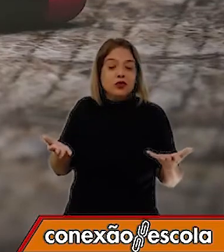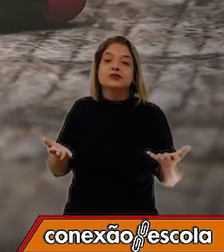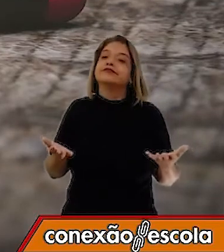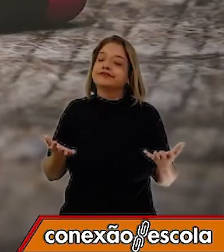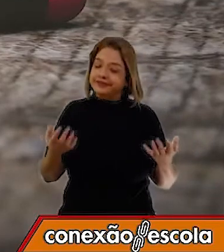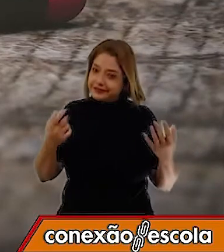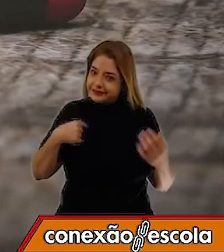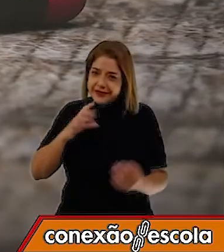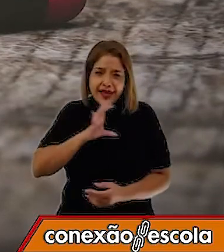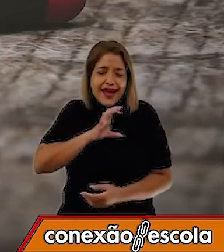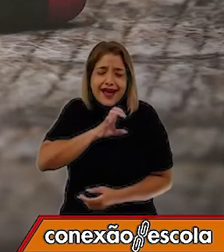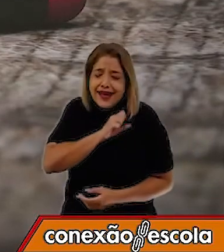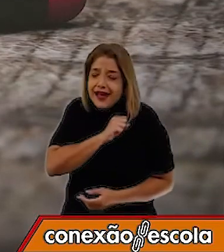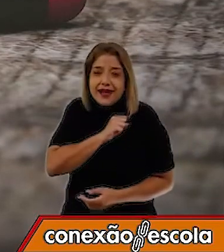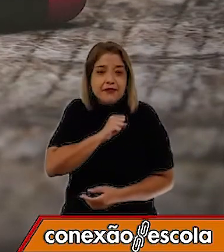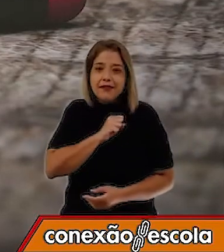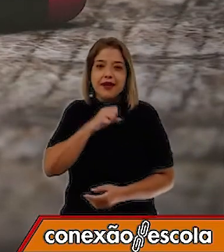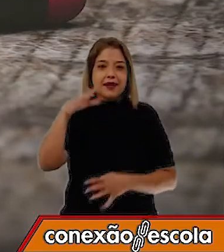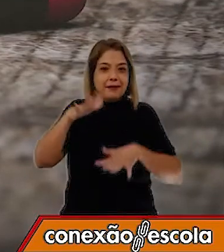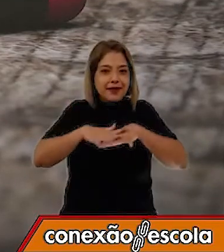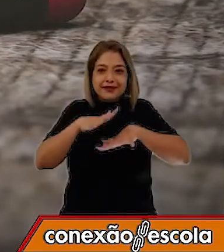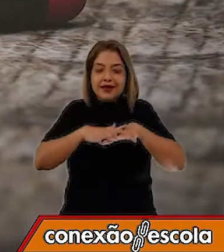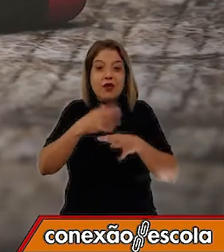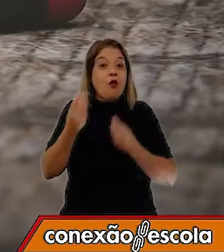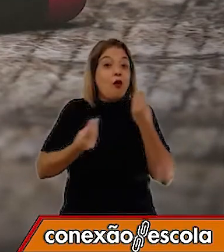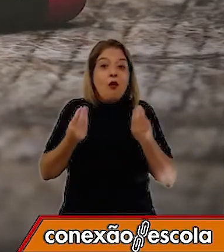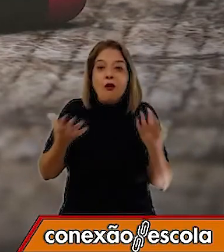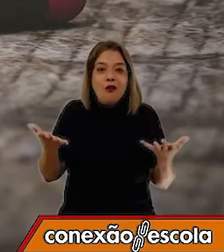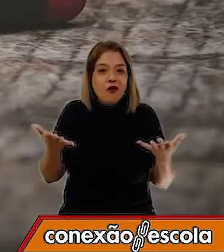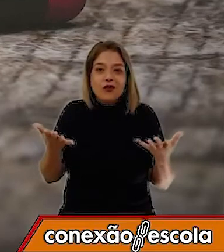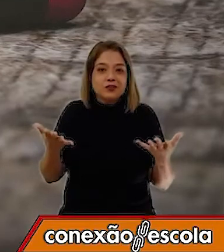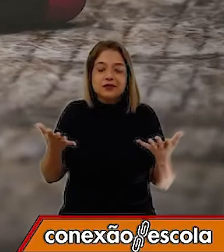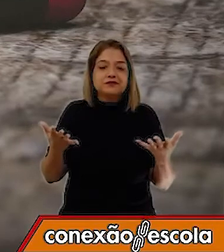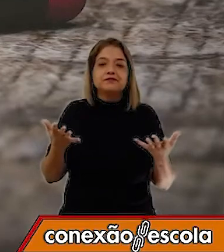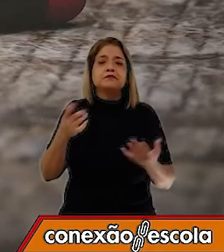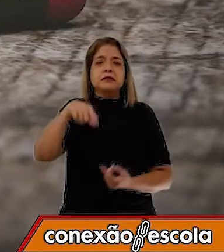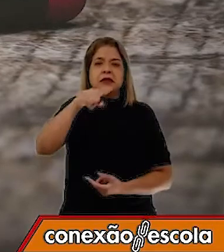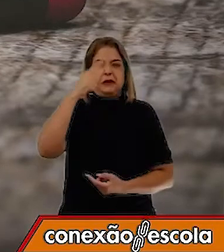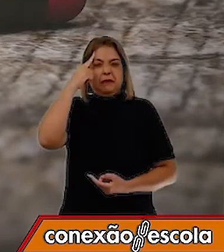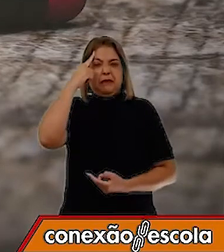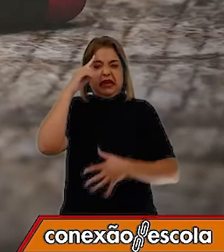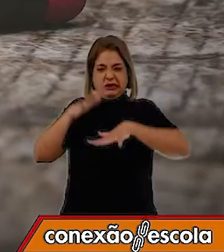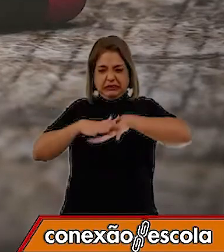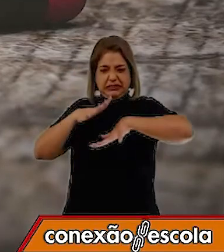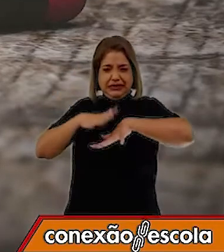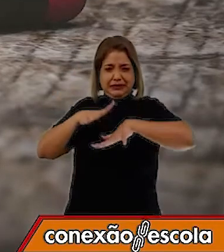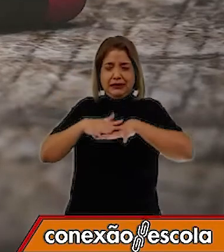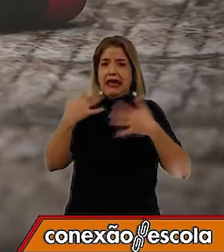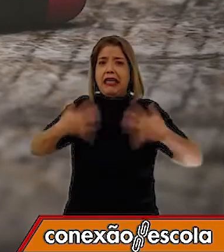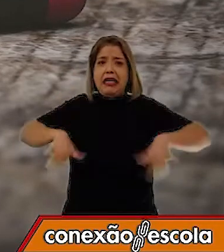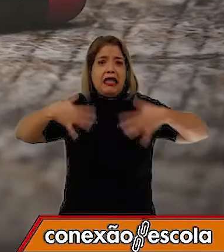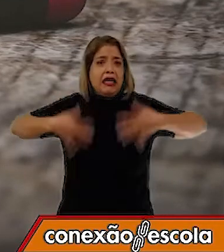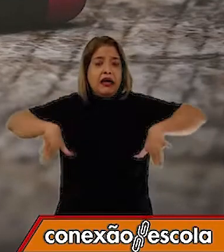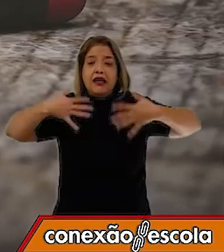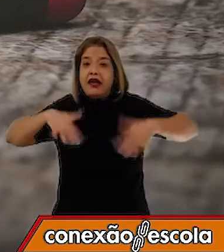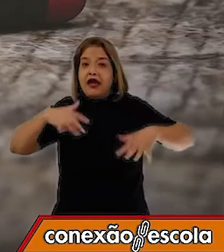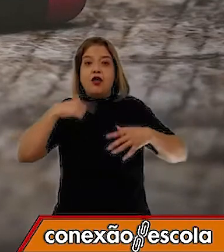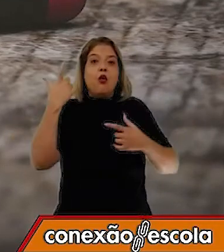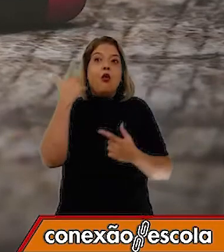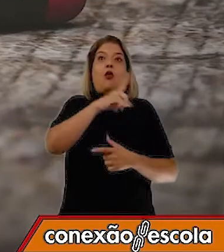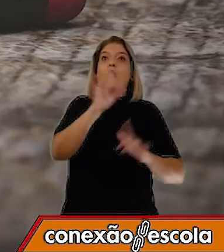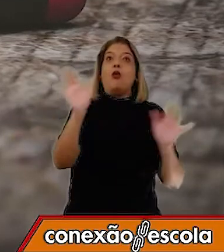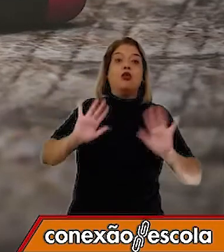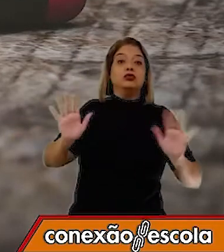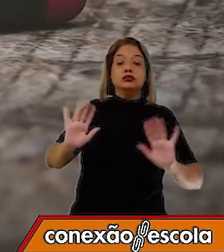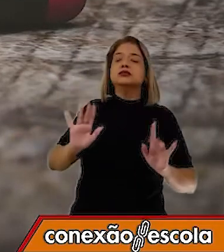a matemática? Não. Matemática não é esse bicho de 7 cabeças. A